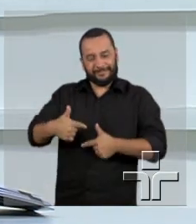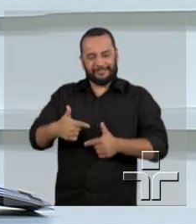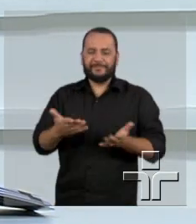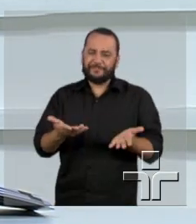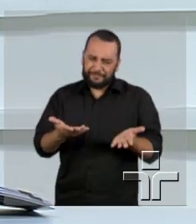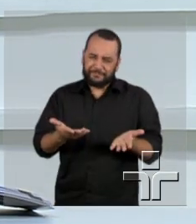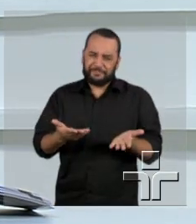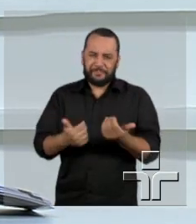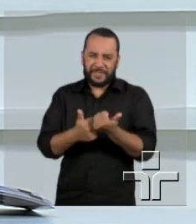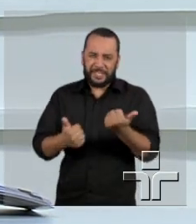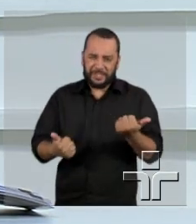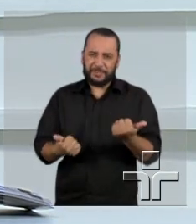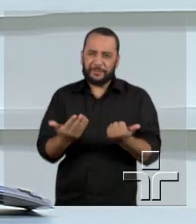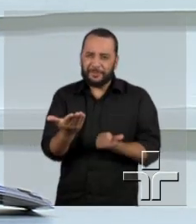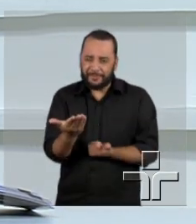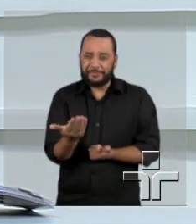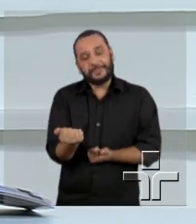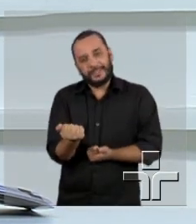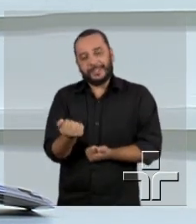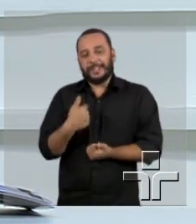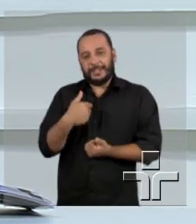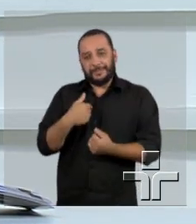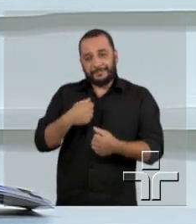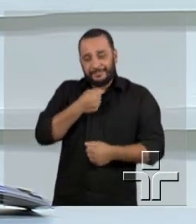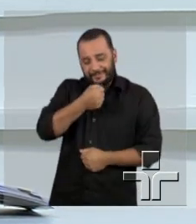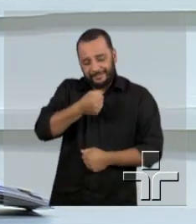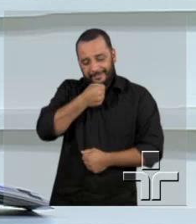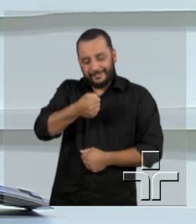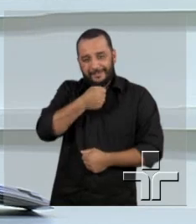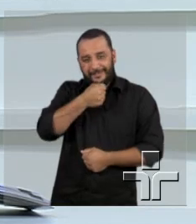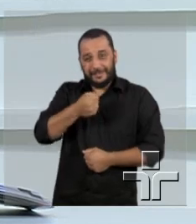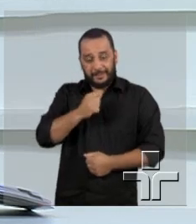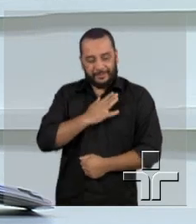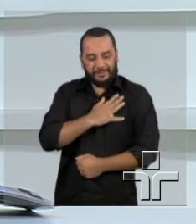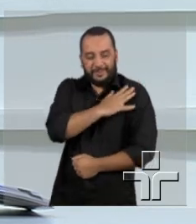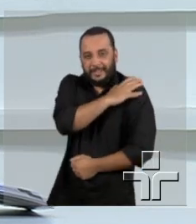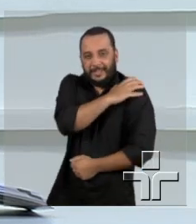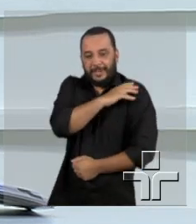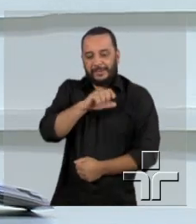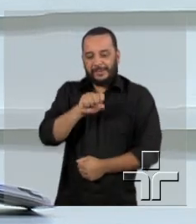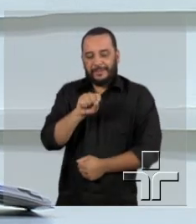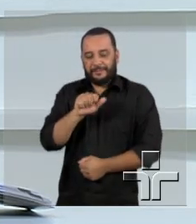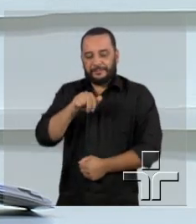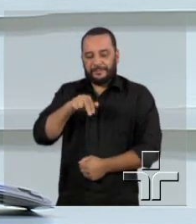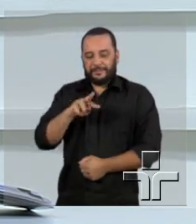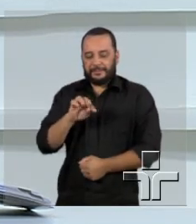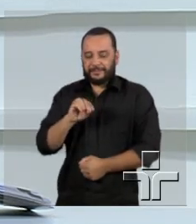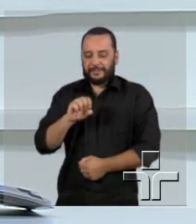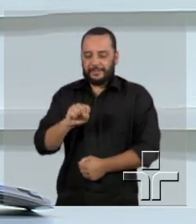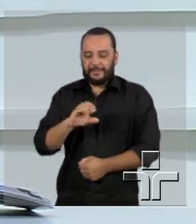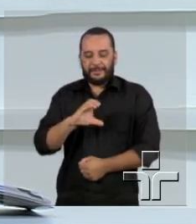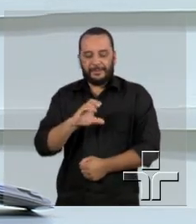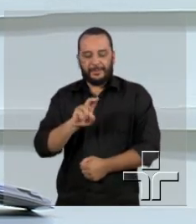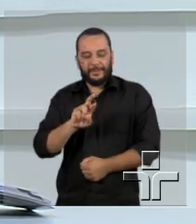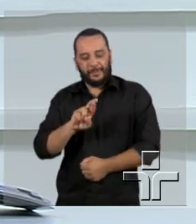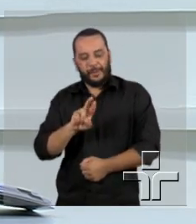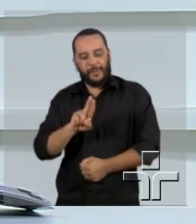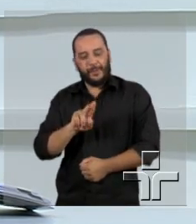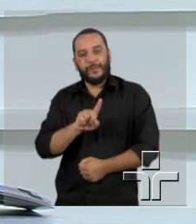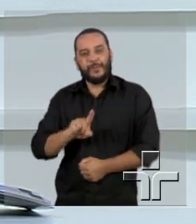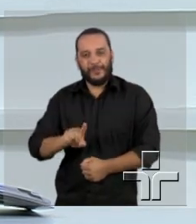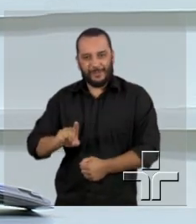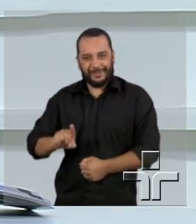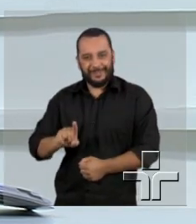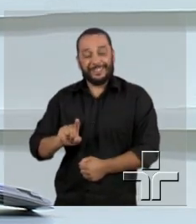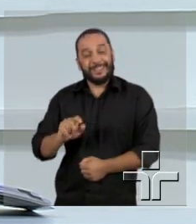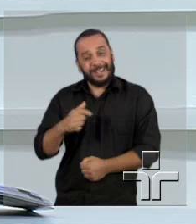que eu fiz com o general Santos Cruz, até pouco tempo secretário do governo Bolsonaro, ele me disse o